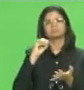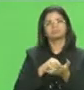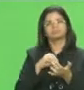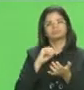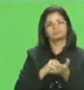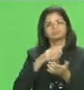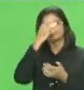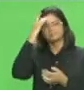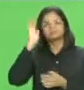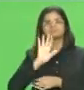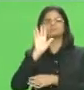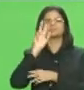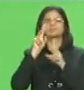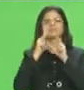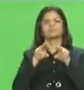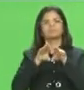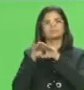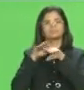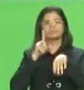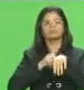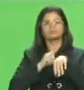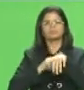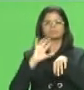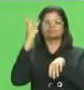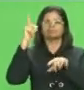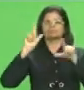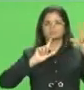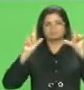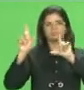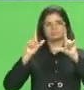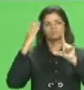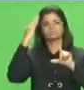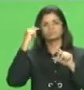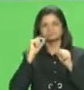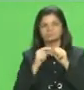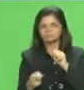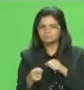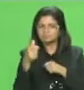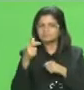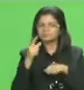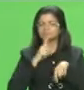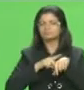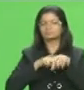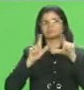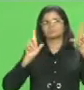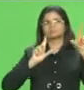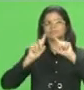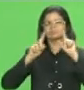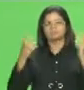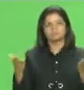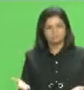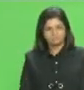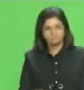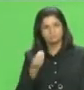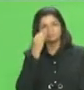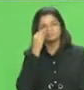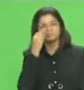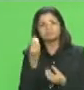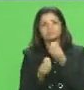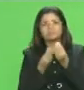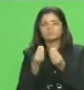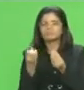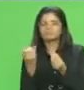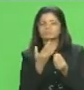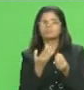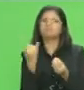candidatos, não terem o mesmo tempo, de televisão. Você sabe, que eu tenho pouco tempo, televisão. Mas hoje, você viu, quanto é importante,